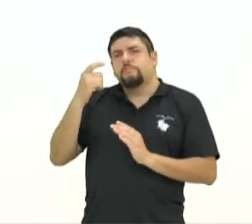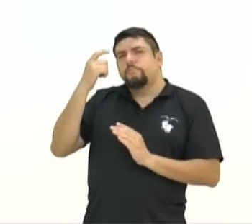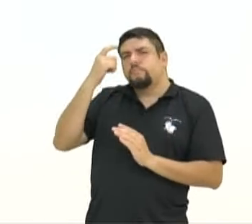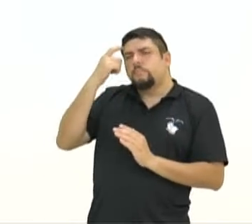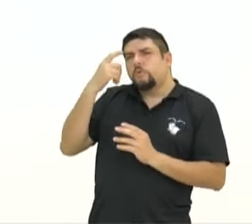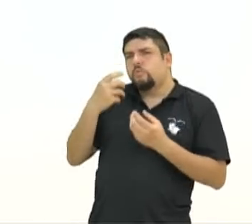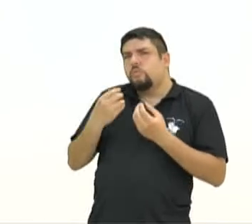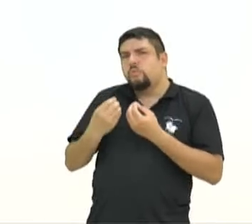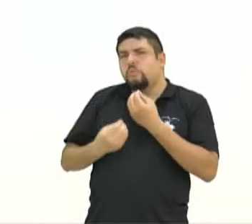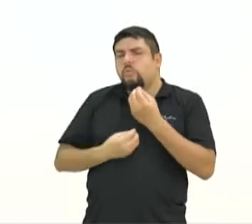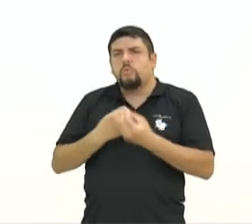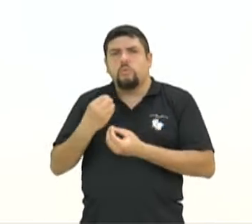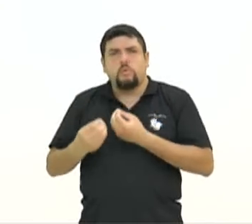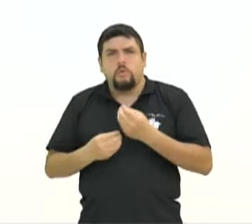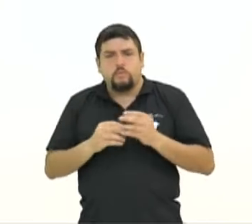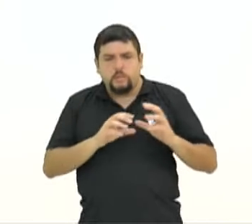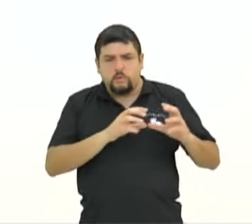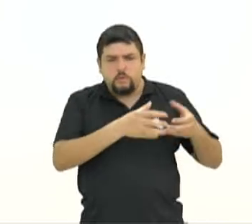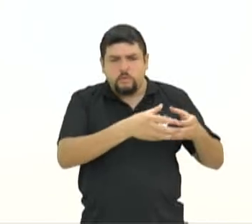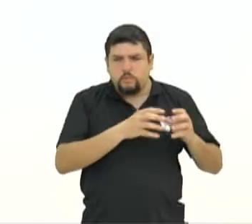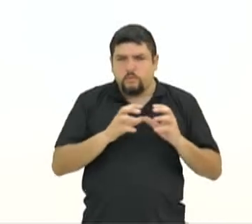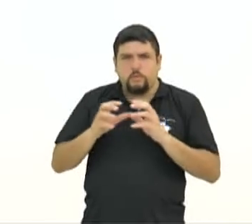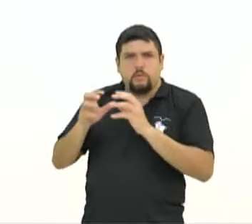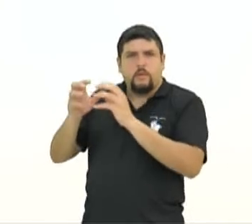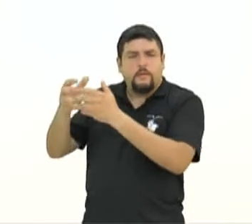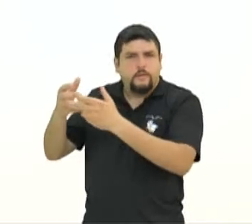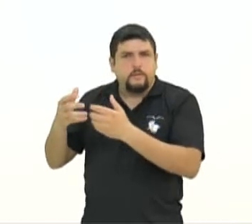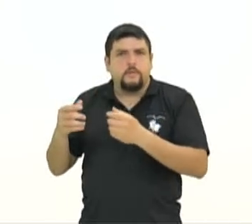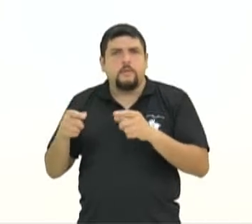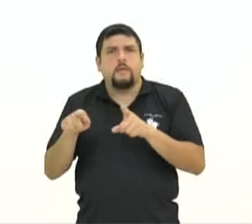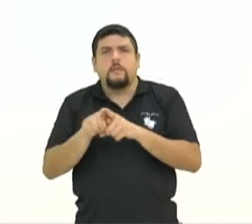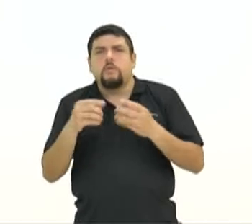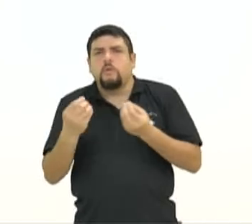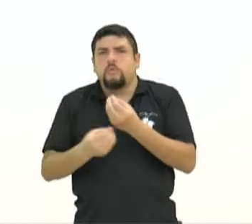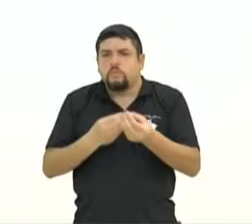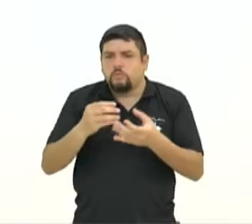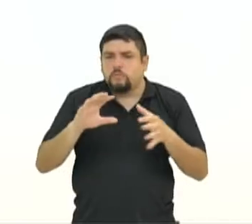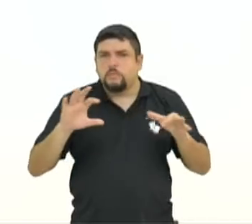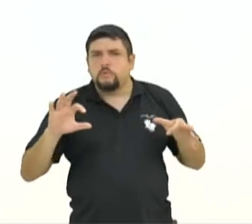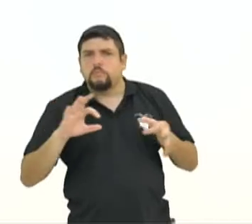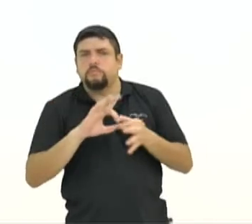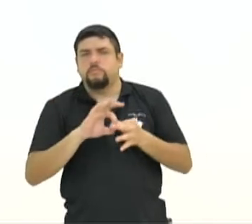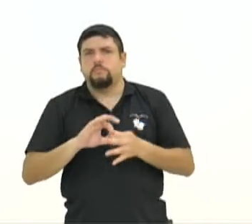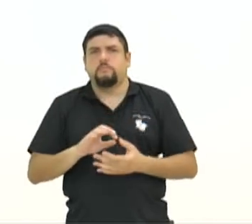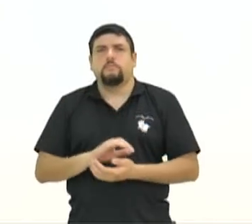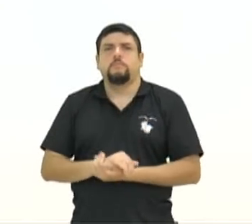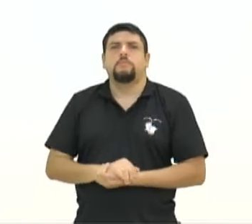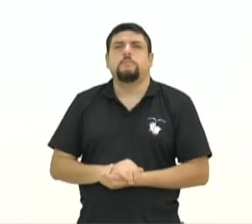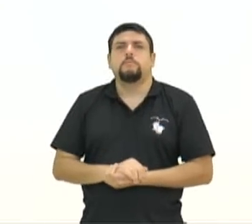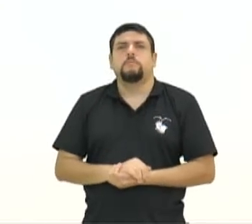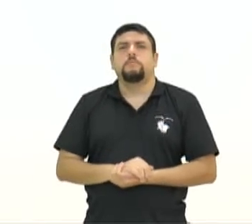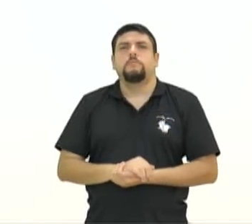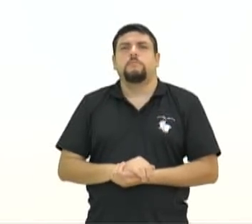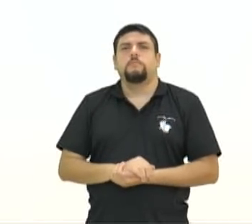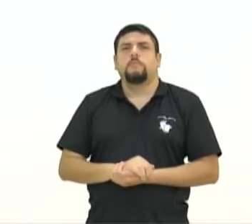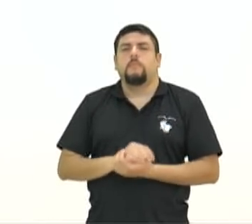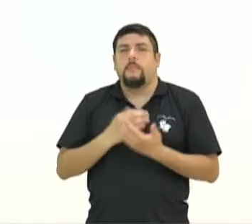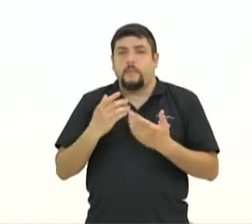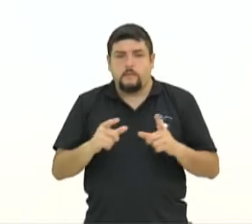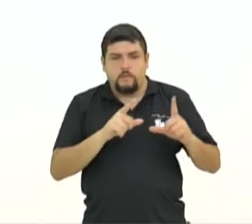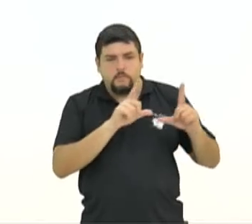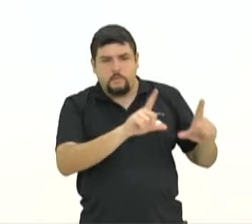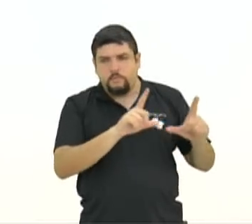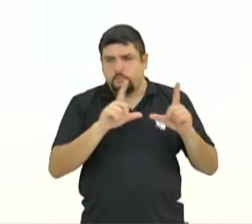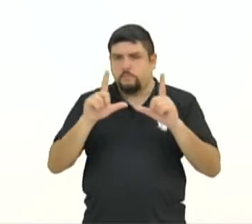sobre essas duas imagens e as relações estabelecidas entre elas, né? Então as imagens representam